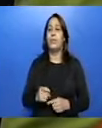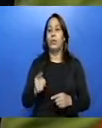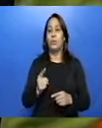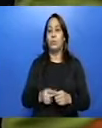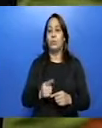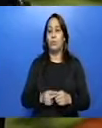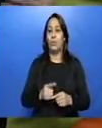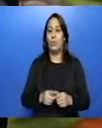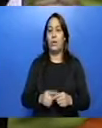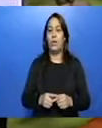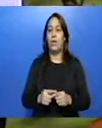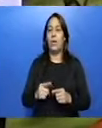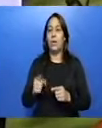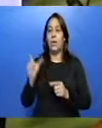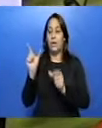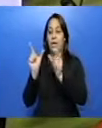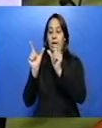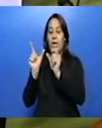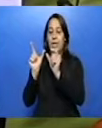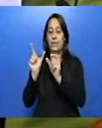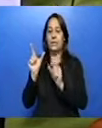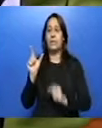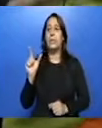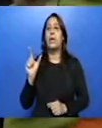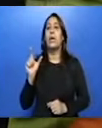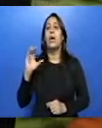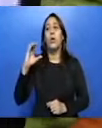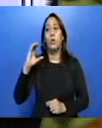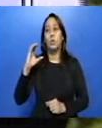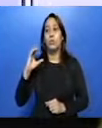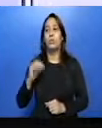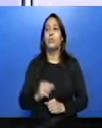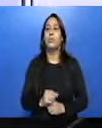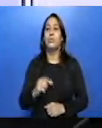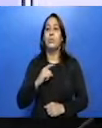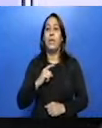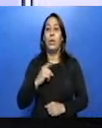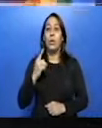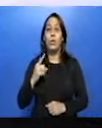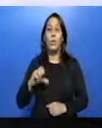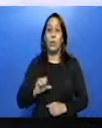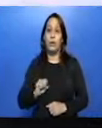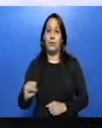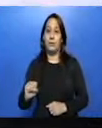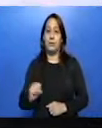for uma consoante, eu uso apenas um S.